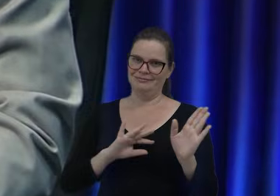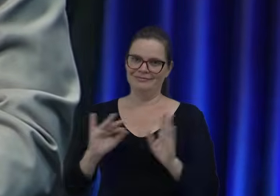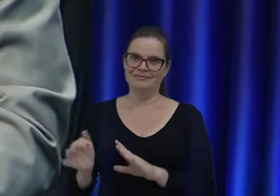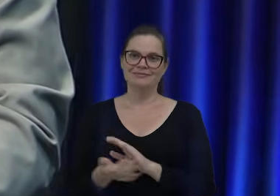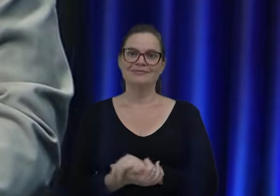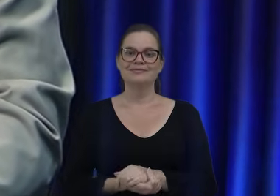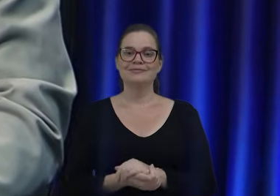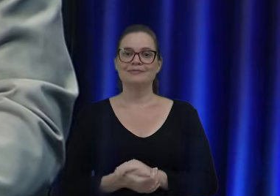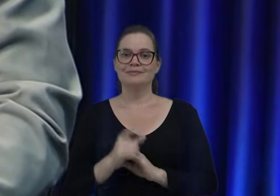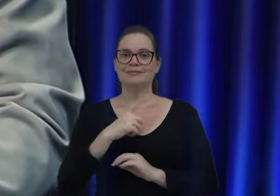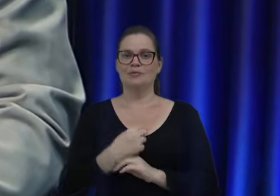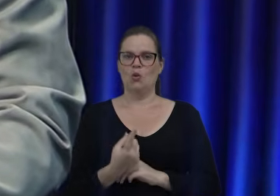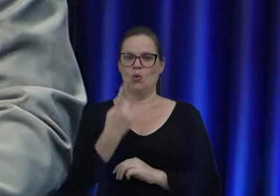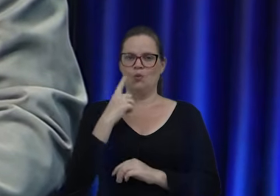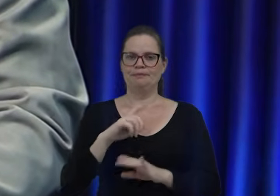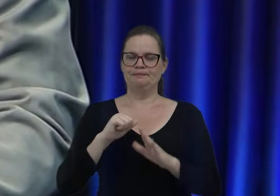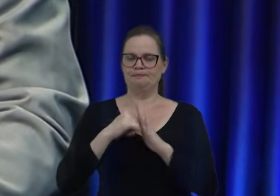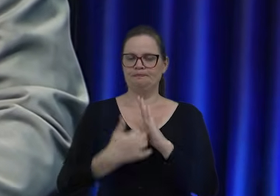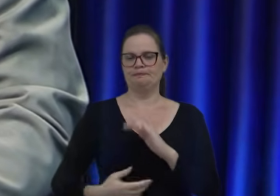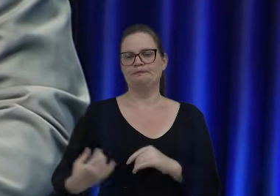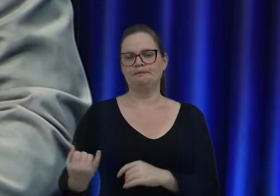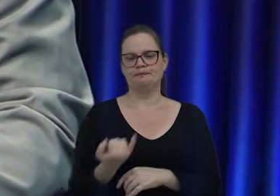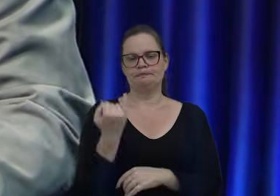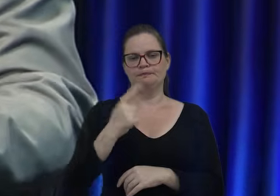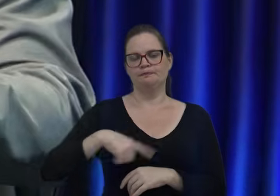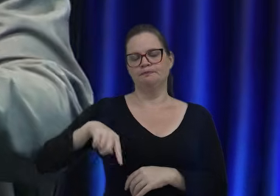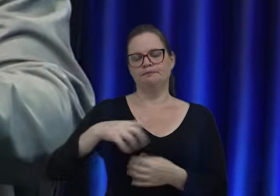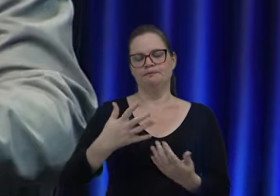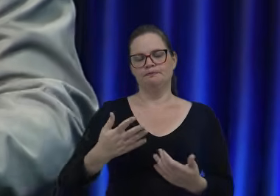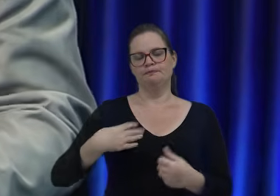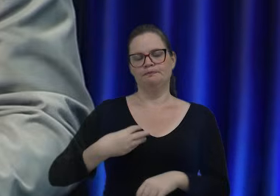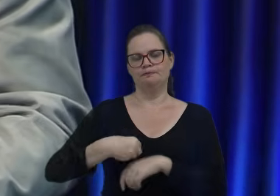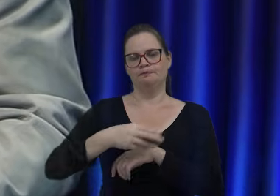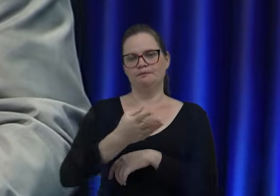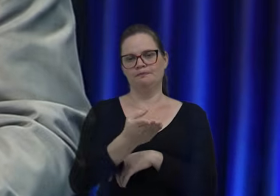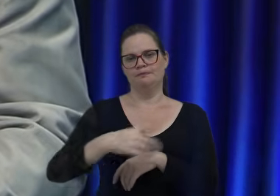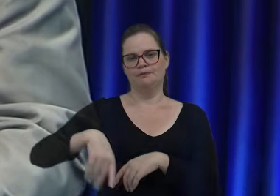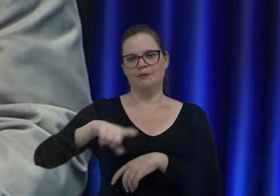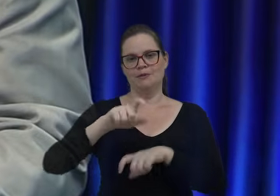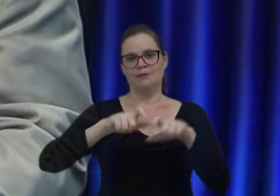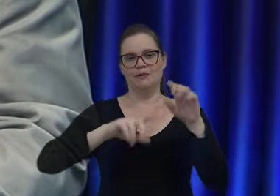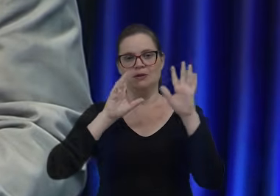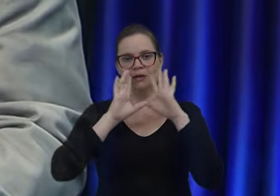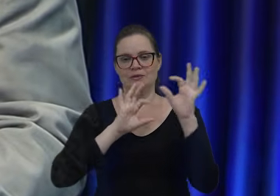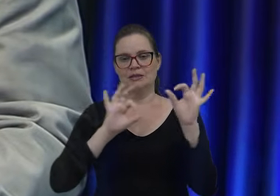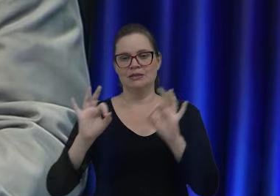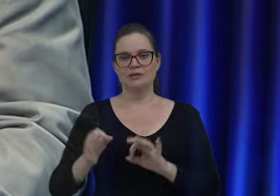importante que nós gostaríamos de abordar com todos aqueles que nos ouvem.